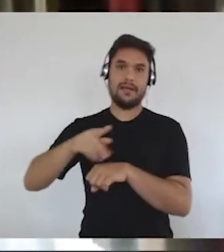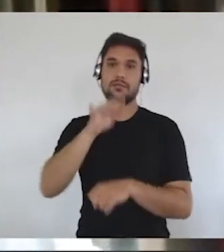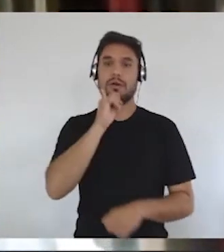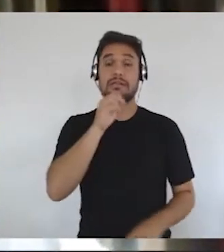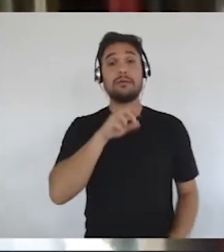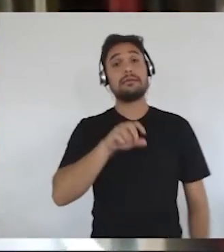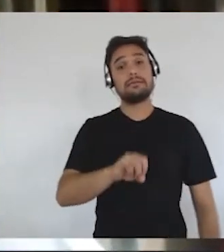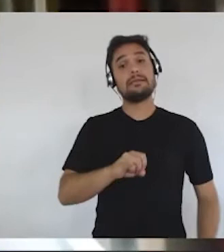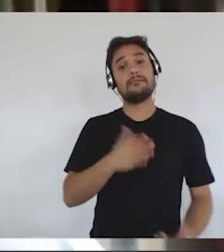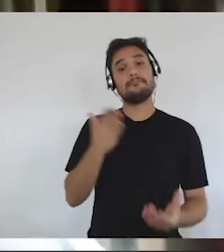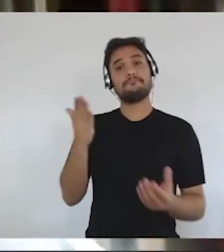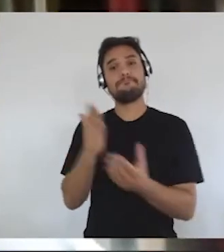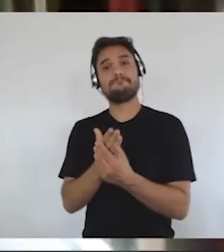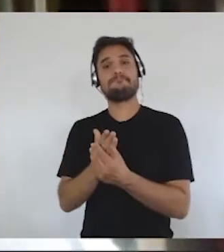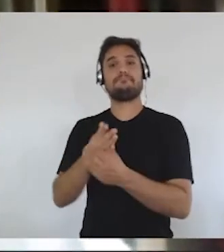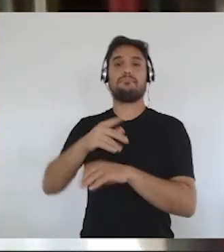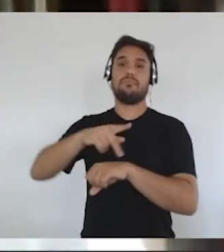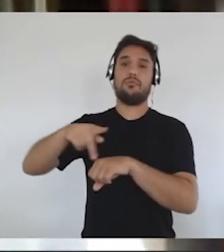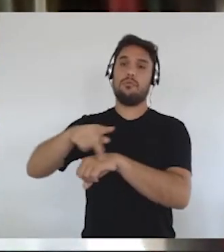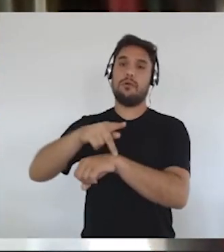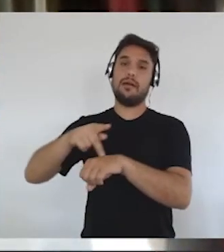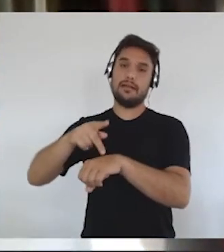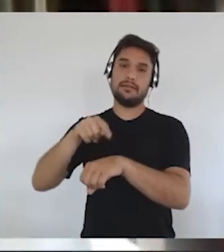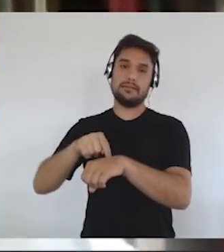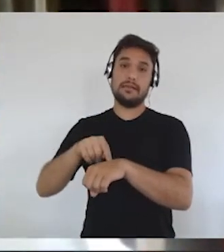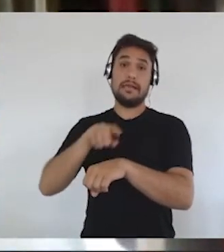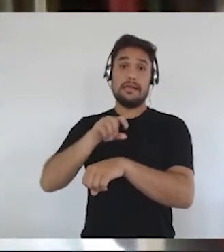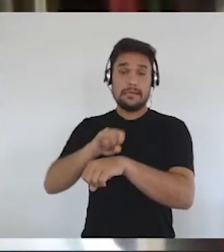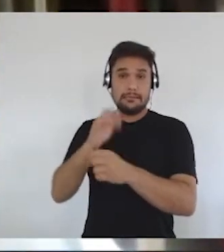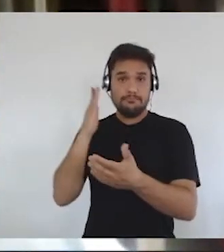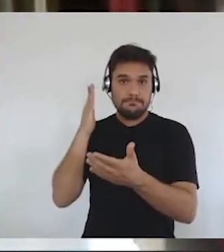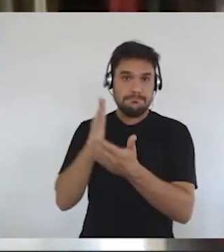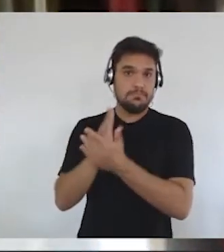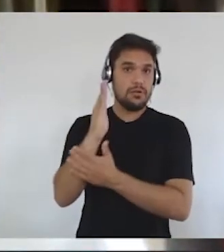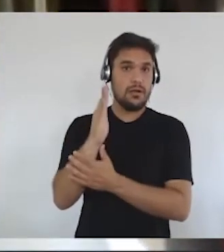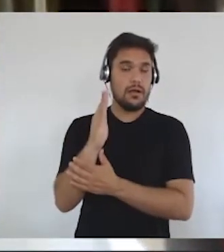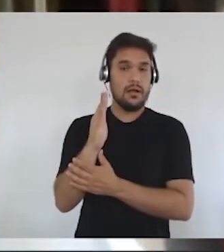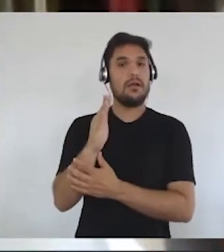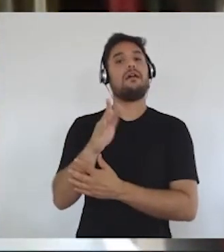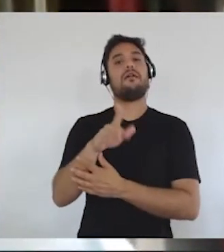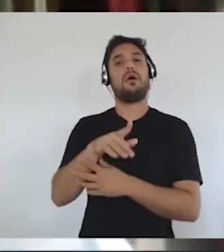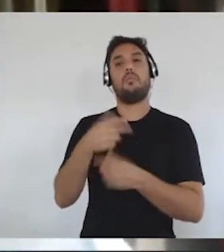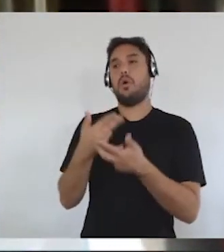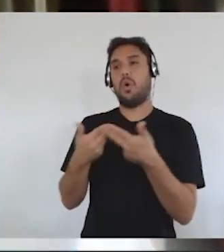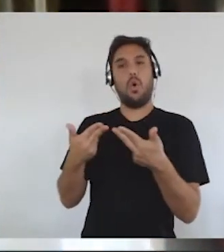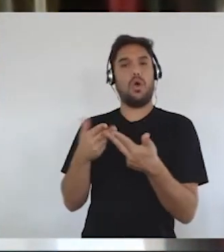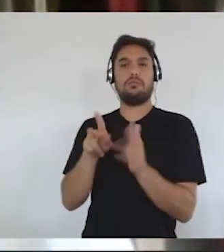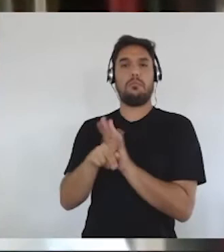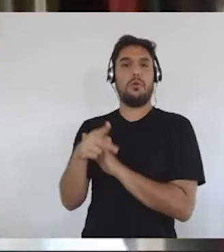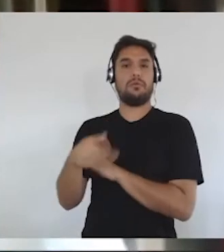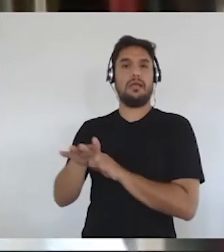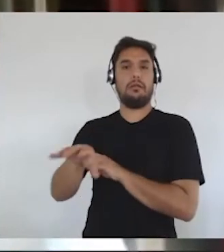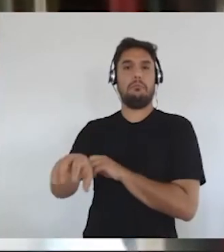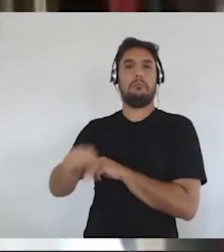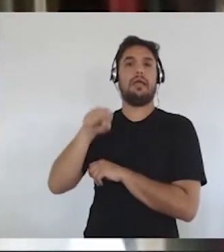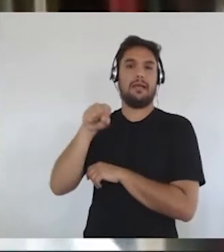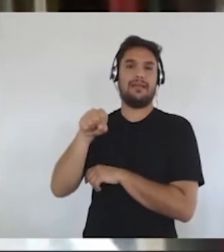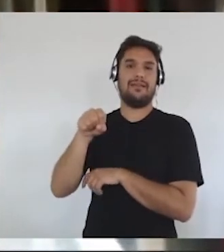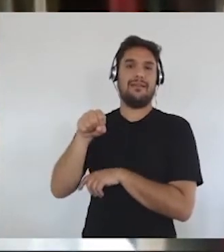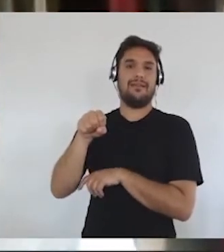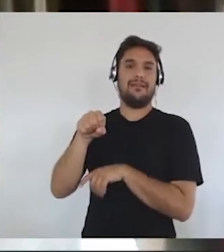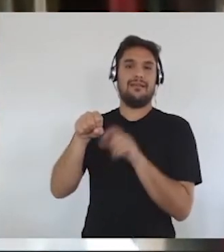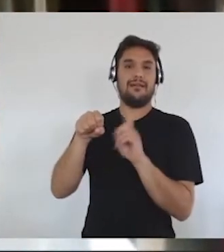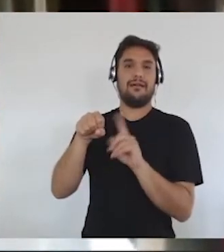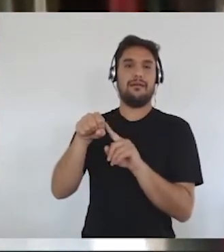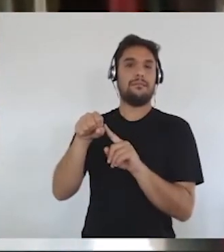com uma ação contra o Estado, em eventual êxito dessa ação, se penhora um bem do Estado dentro do seu território para